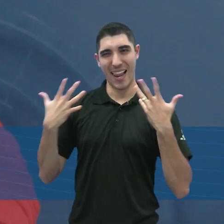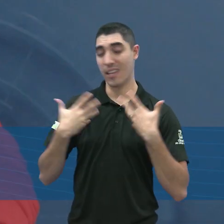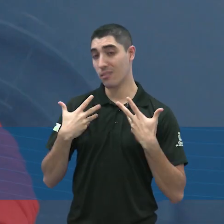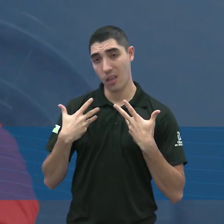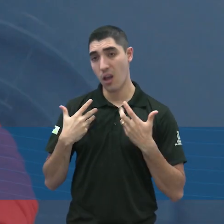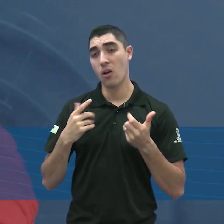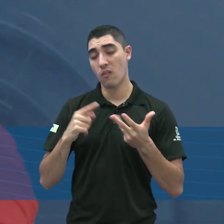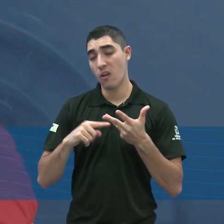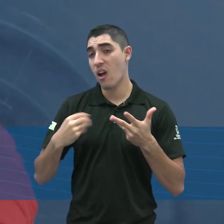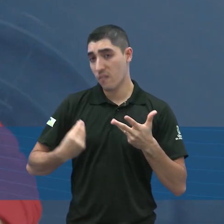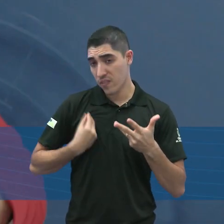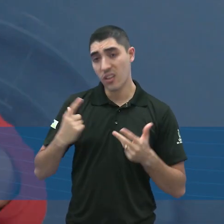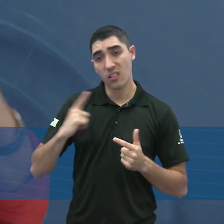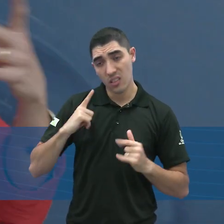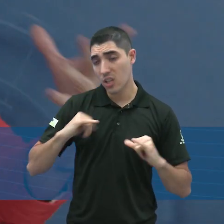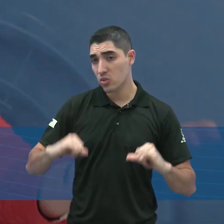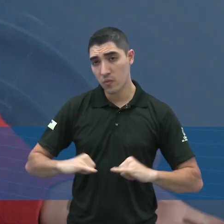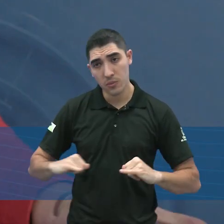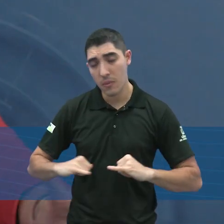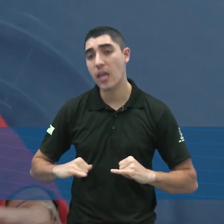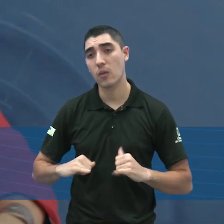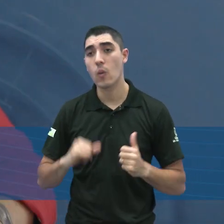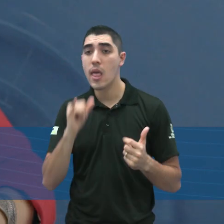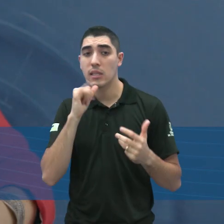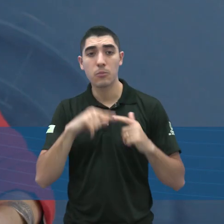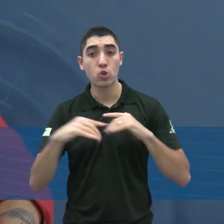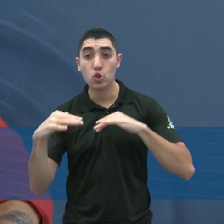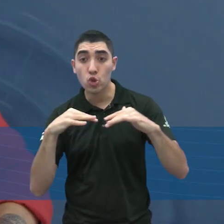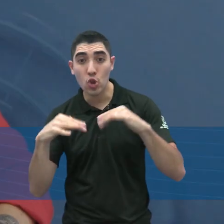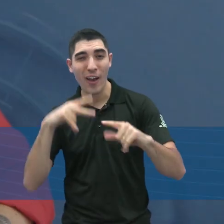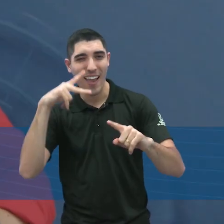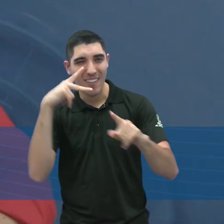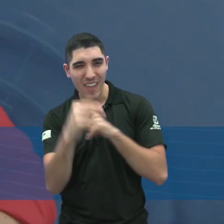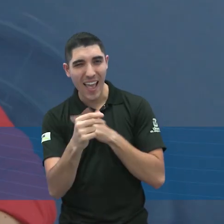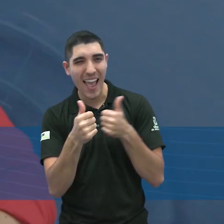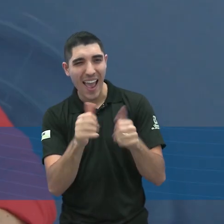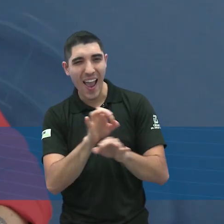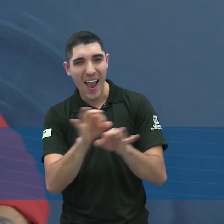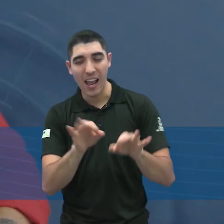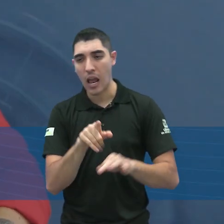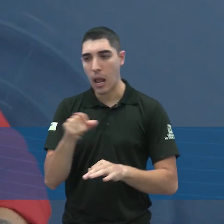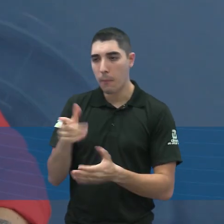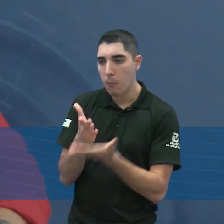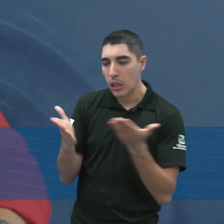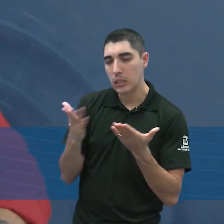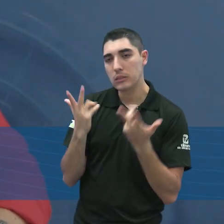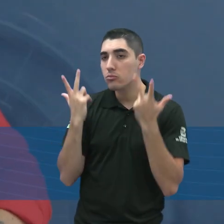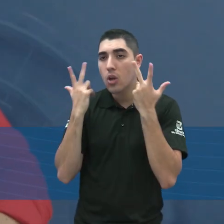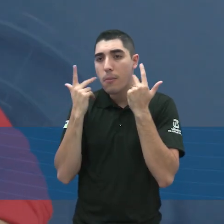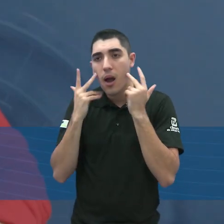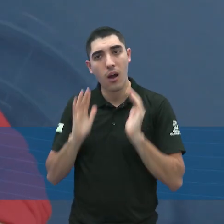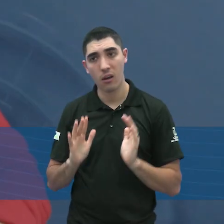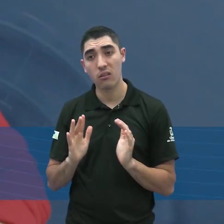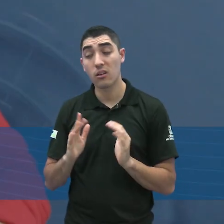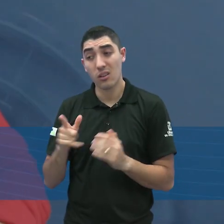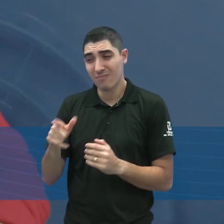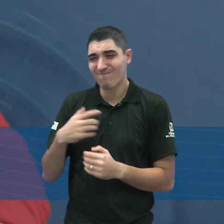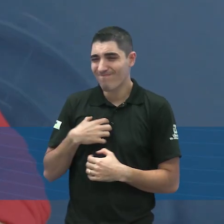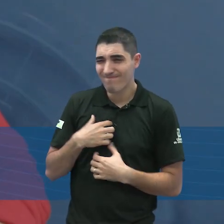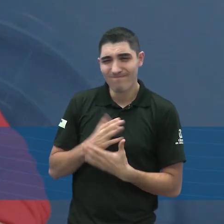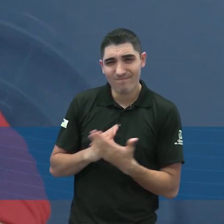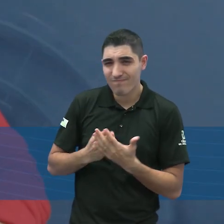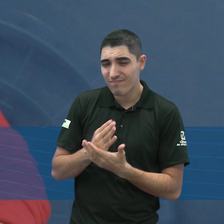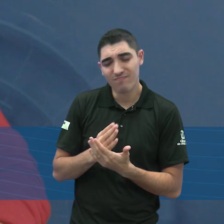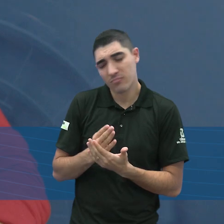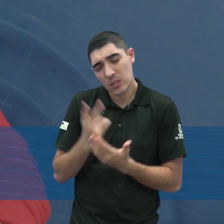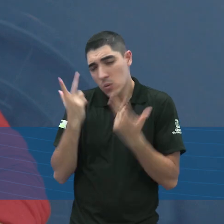mesma forma que a gente fala da alegria, que a gente comemora um jogo, uma vitória, vivenciar ali o desconforto faz parte,